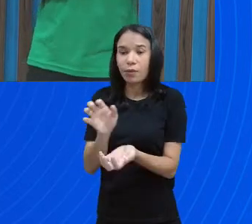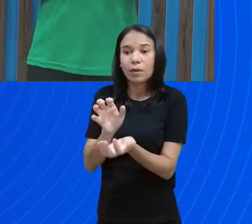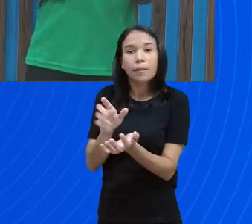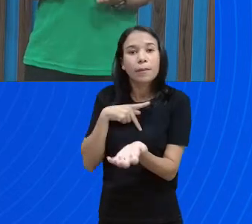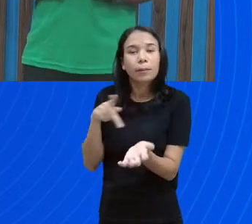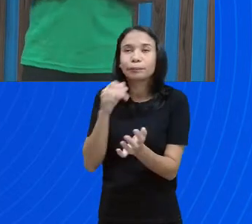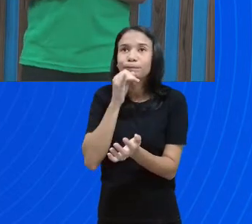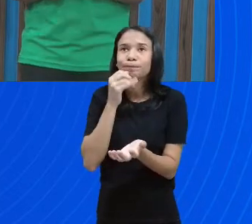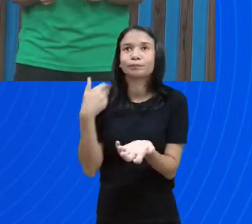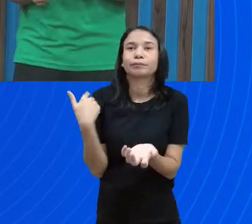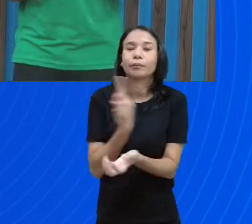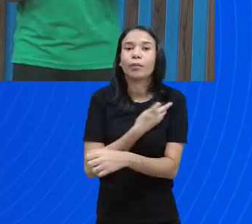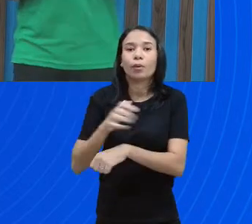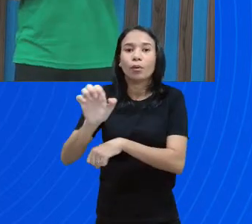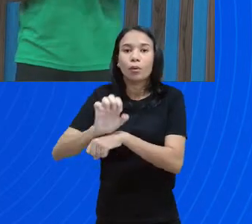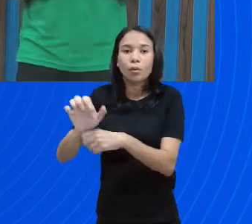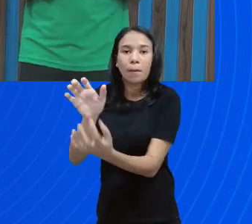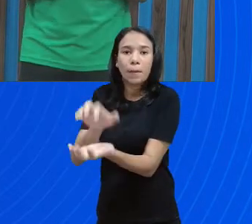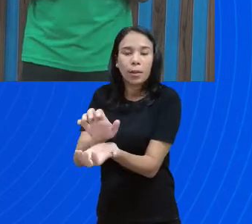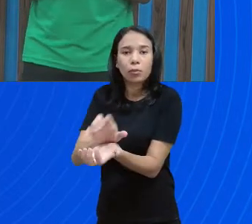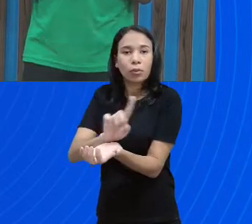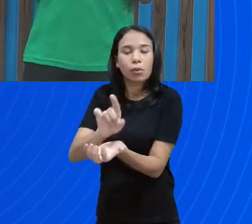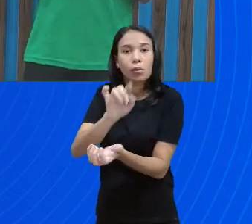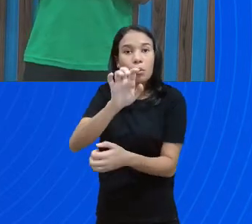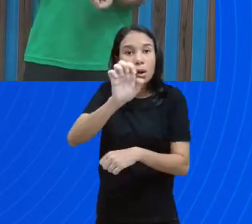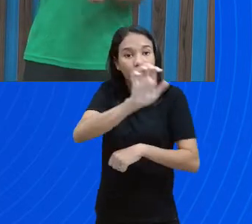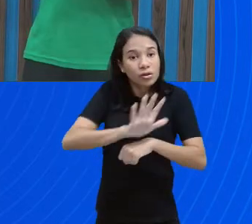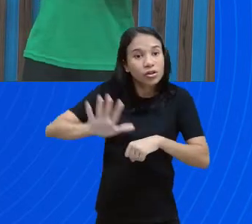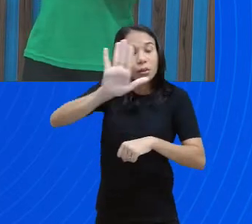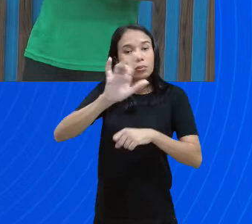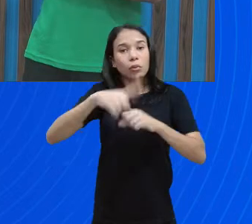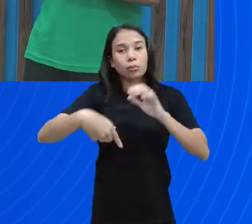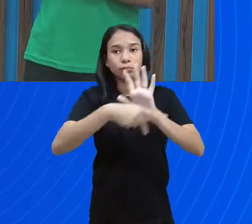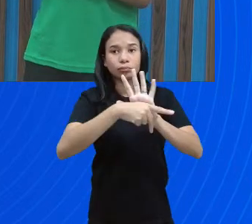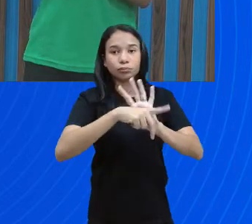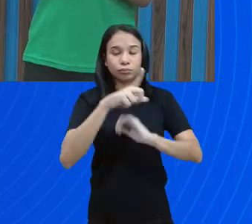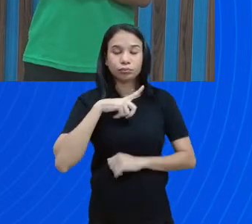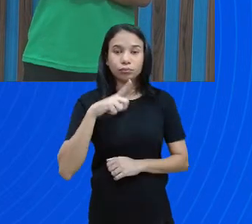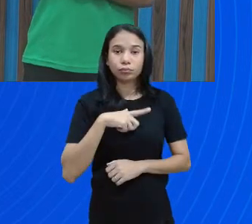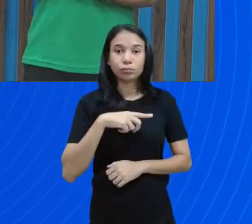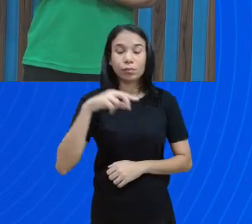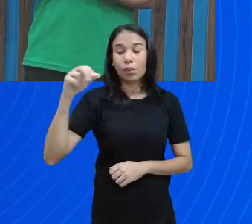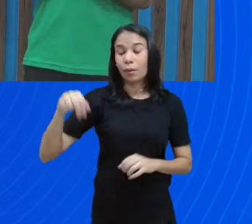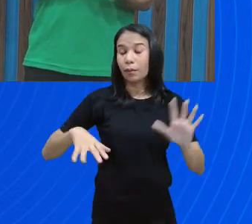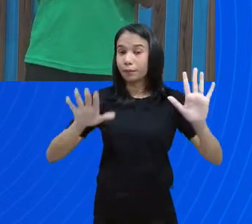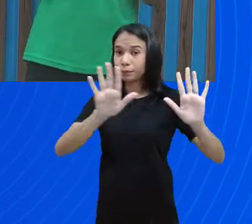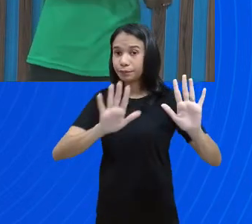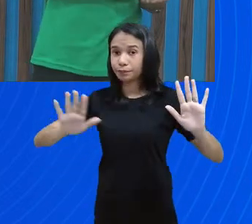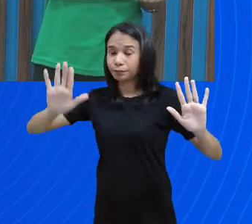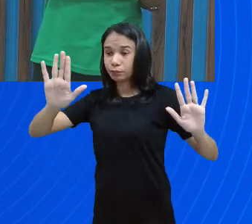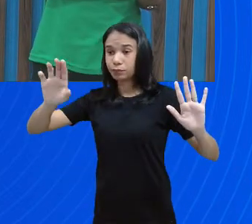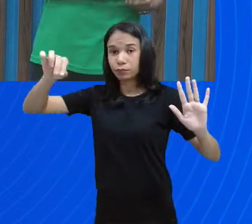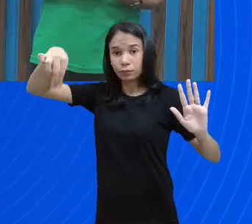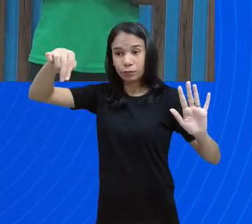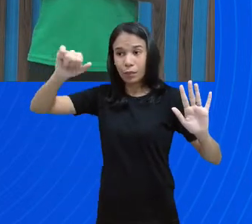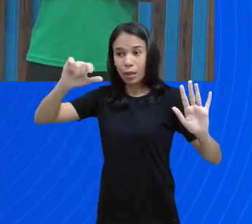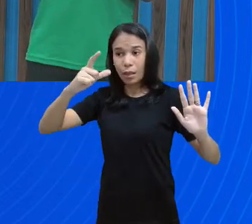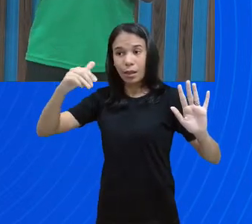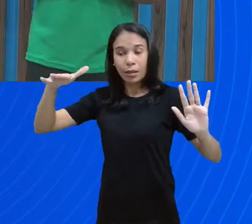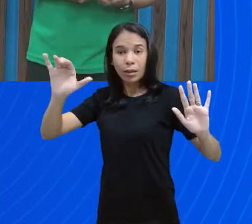Estado, no caso a gente está no estado de Pernambuco. Já o conceito de nação tem a ver com identidade,